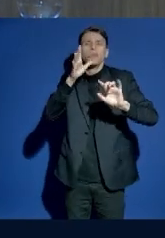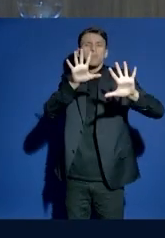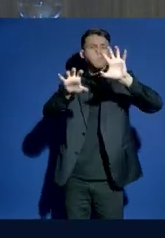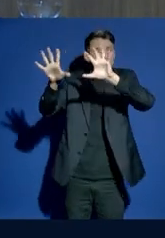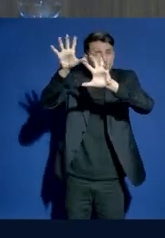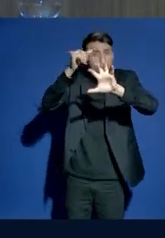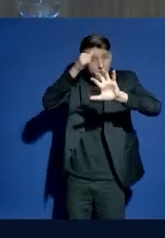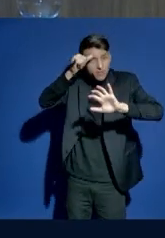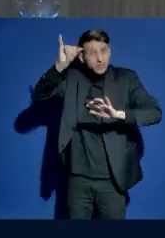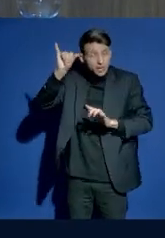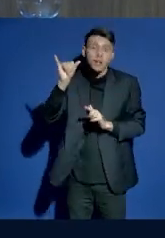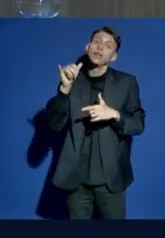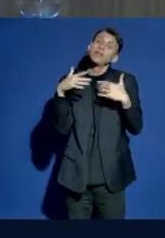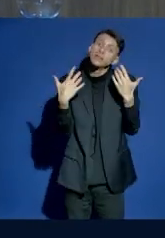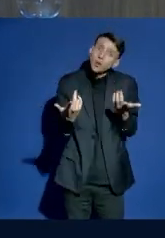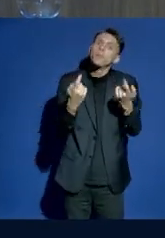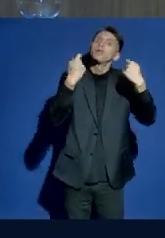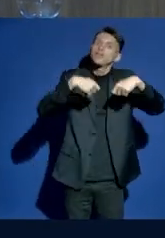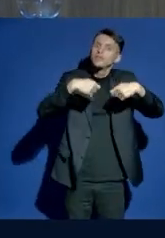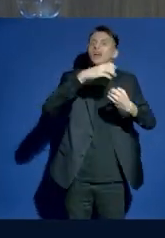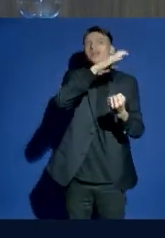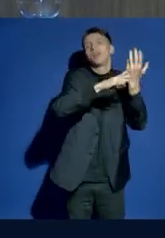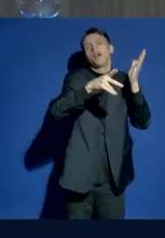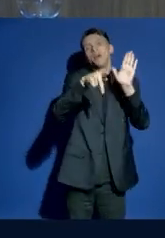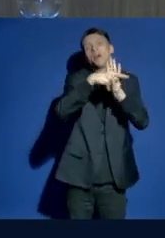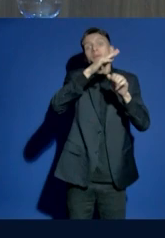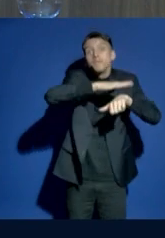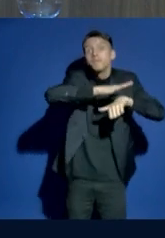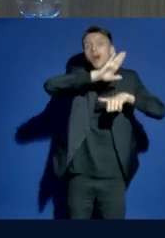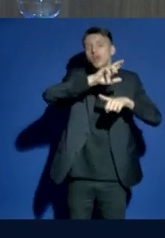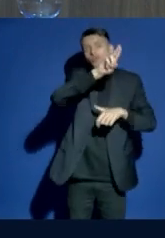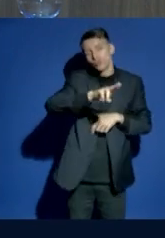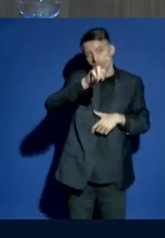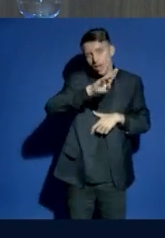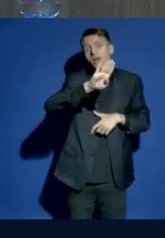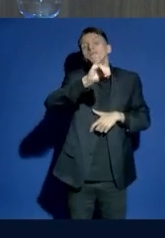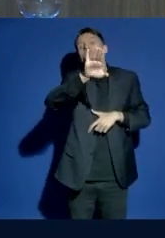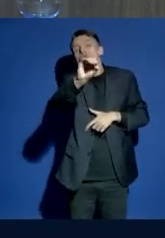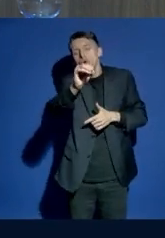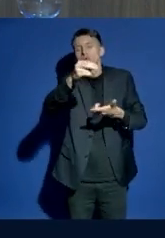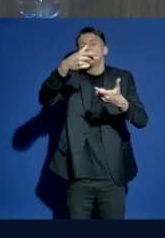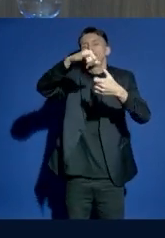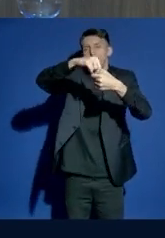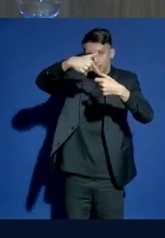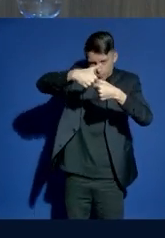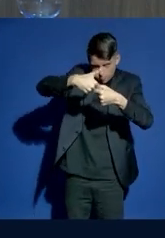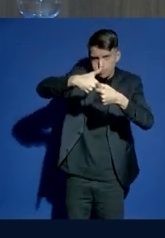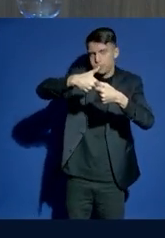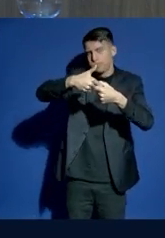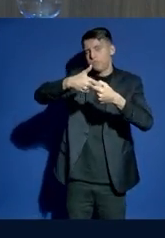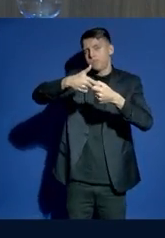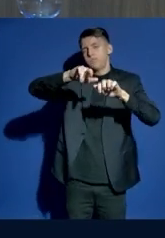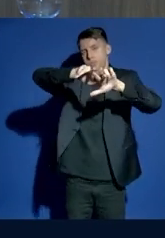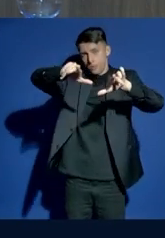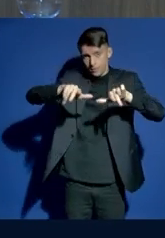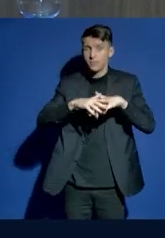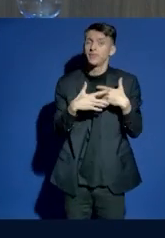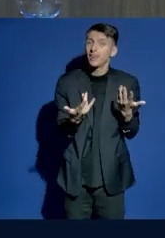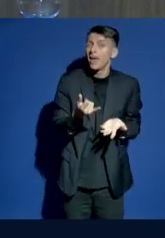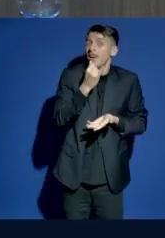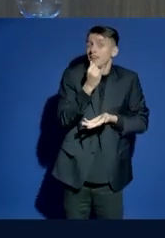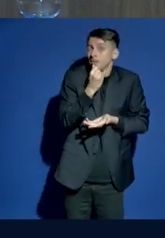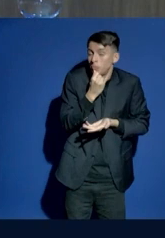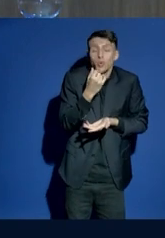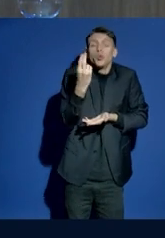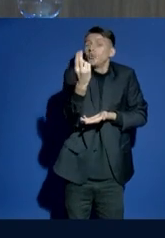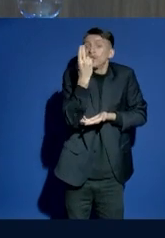descarbonização, isso passa por biocombustível. Não vai existir uma bala de prata, bem, nada mais agora é fóssil, não tem mais